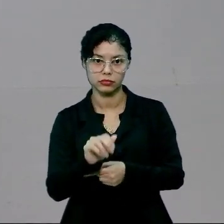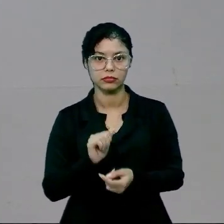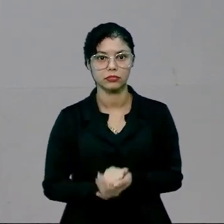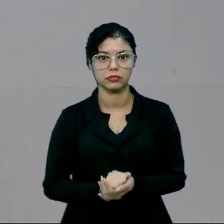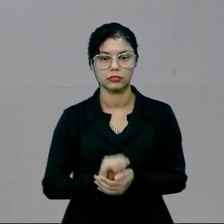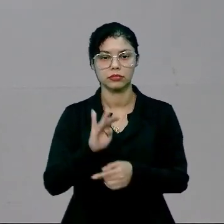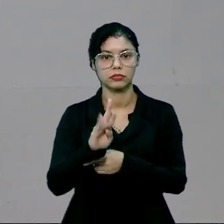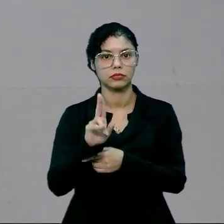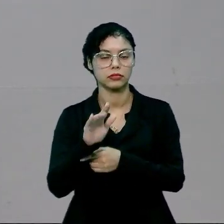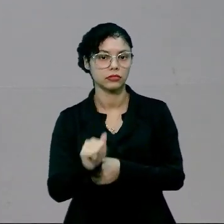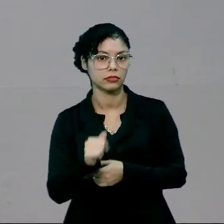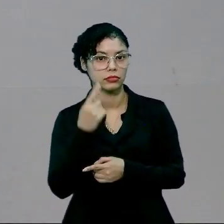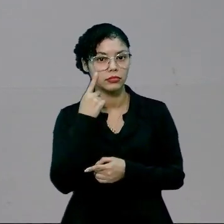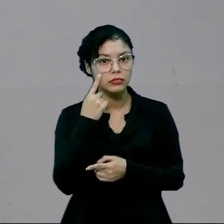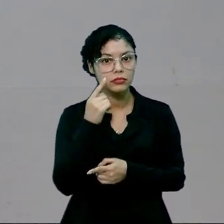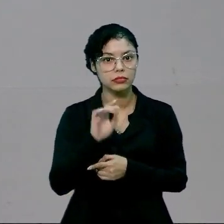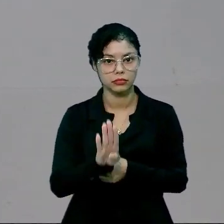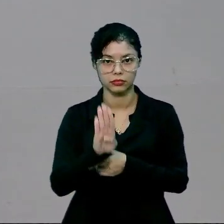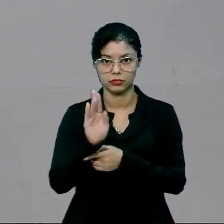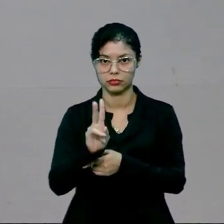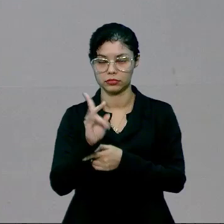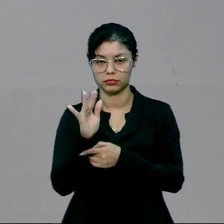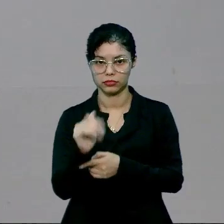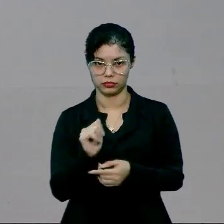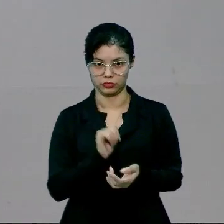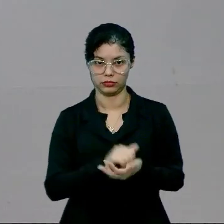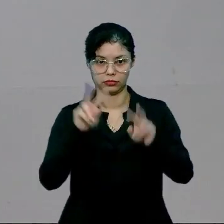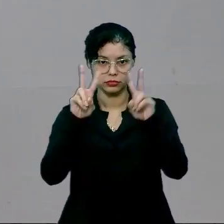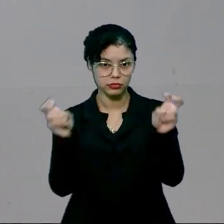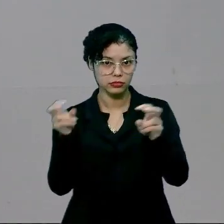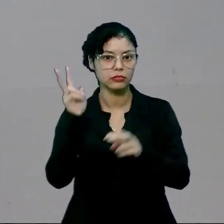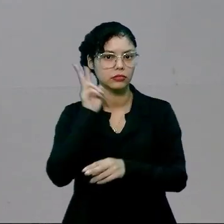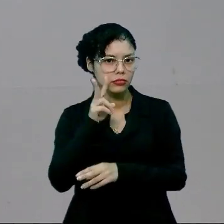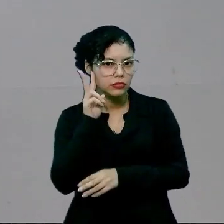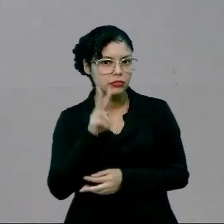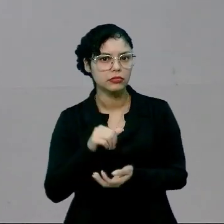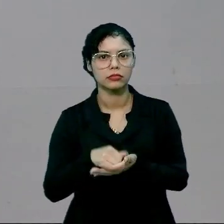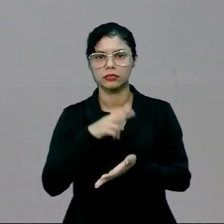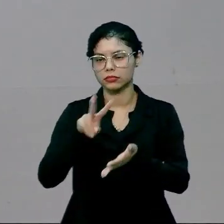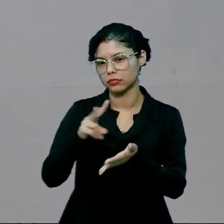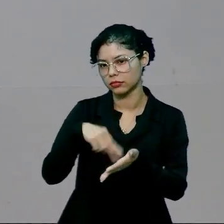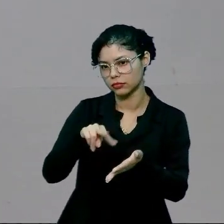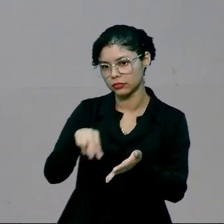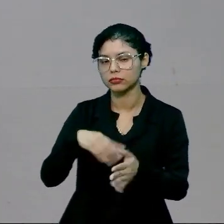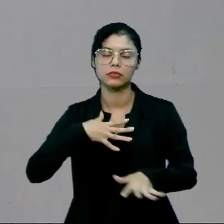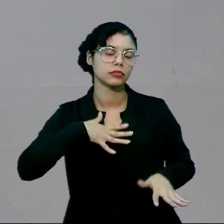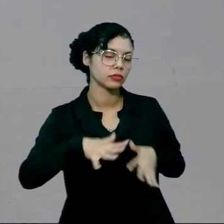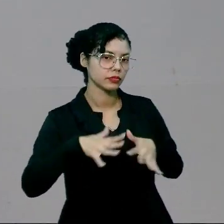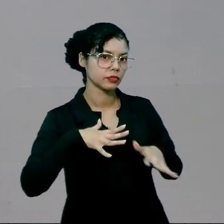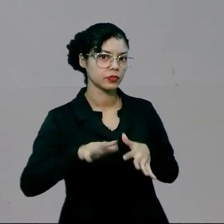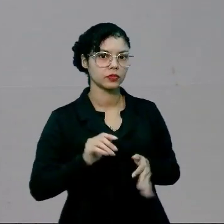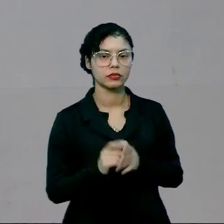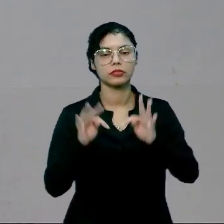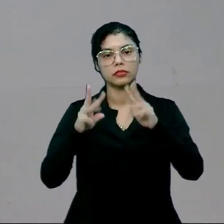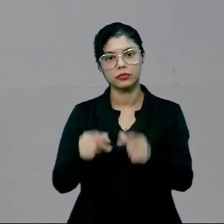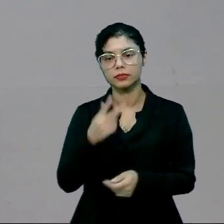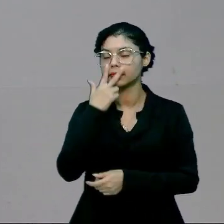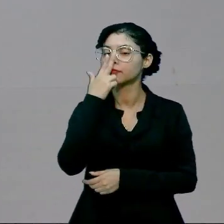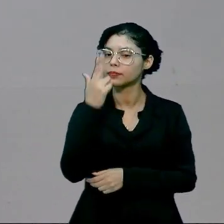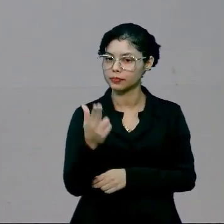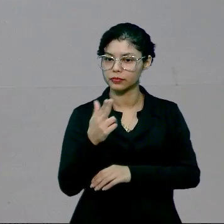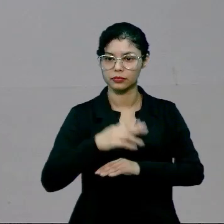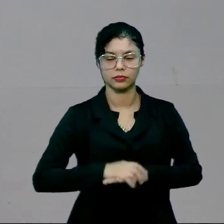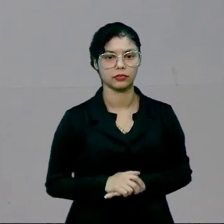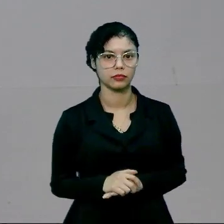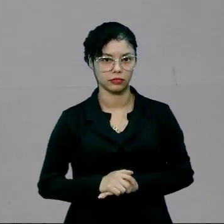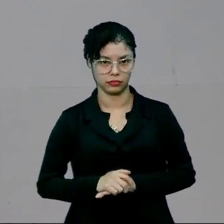Baiana. E o que que acontece? Olha o sobrenome, Baiana. Então, lembrando da questão da dança, do movimento, então tudo isso aparece